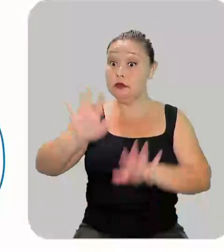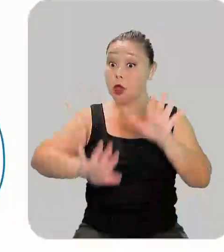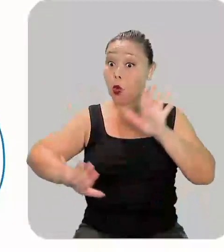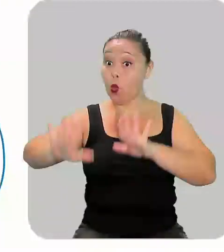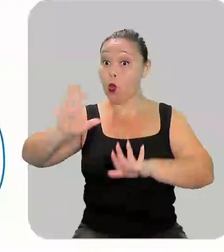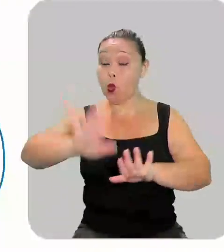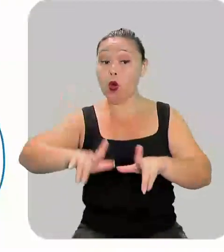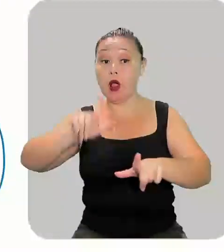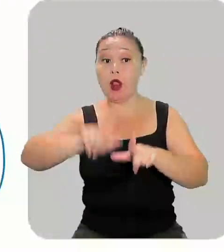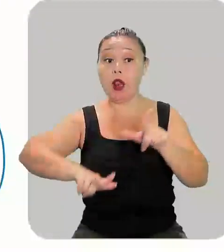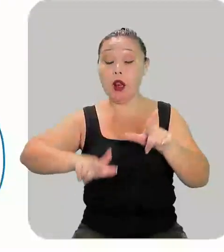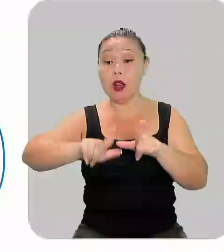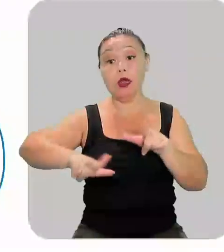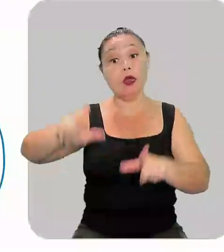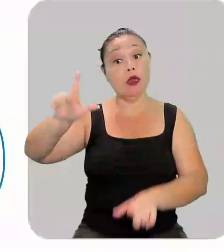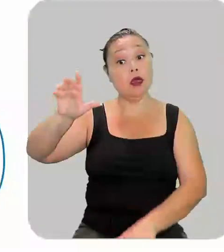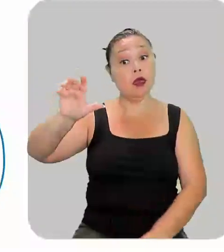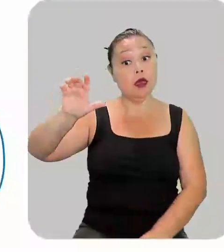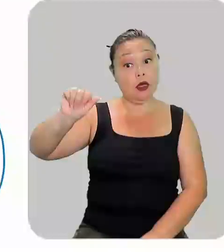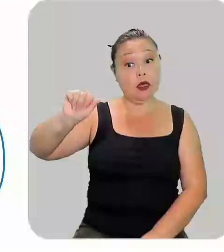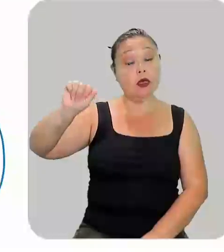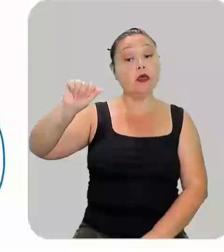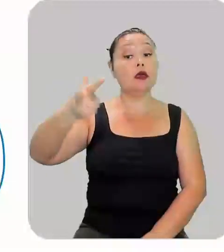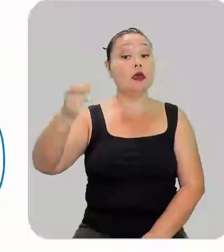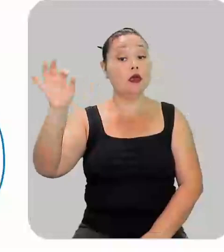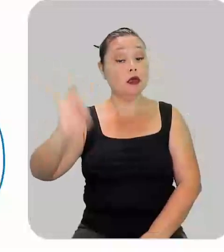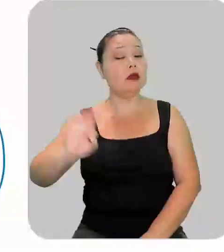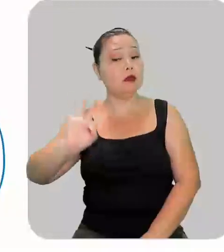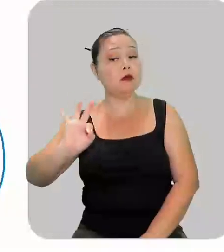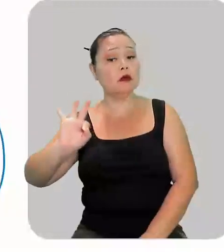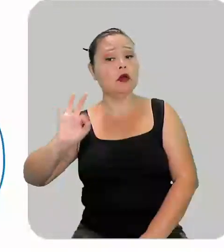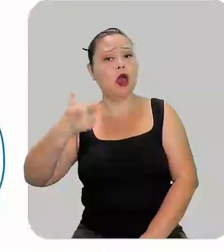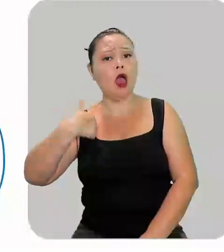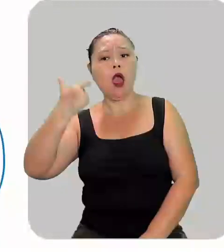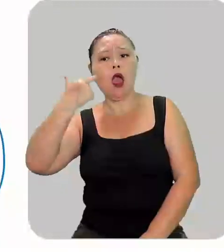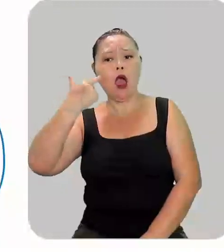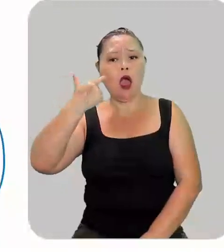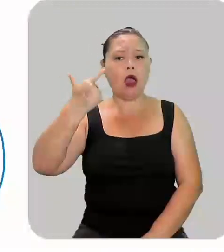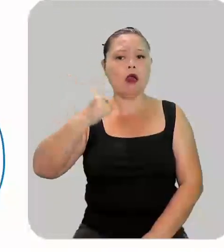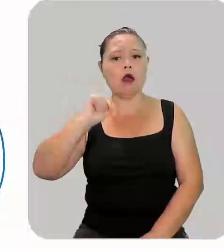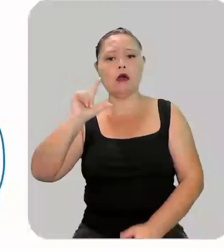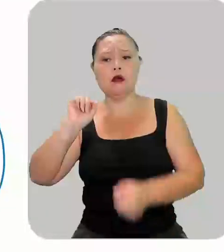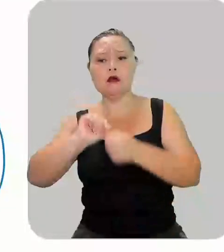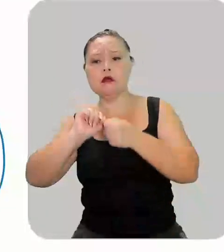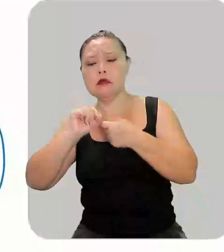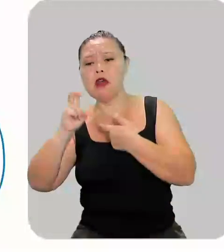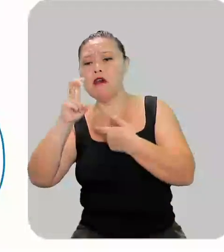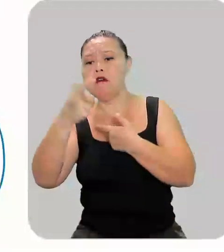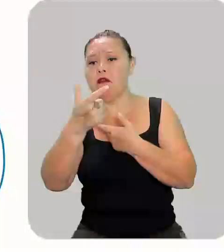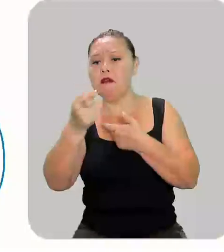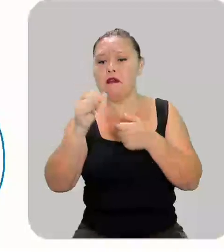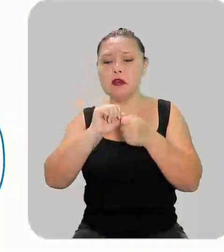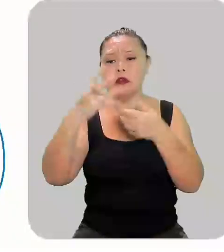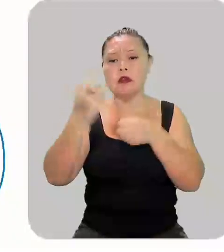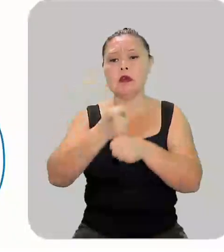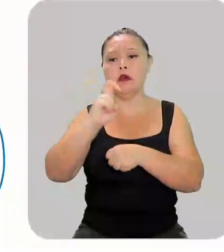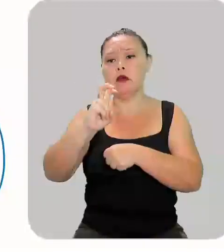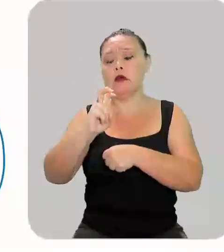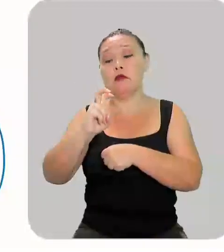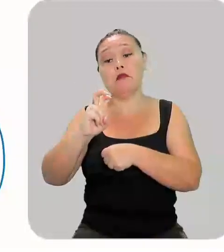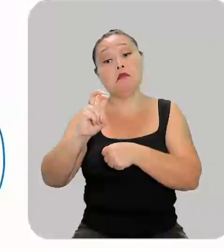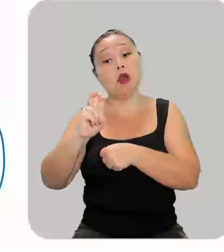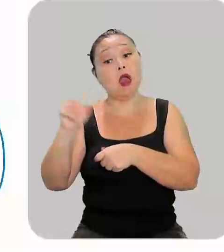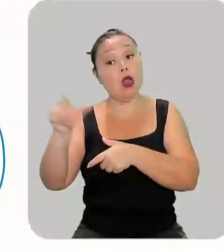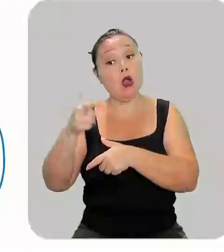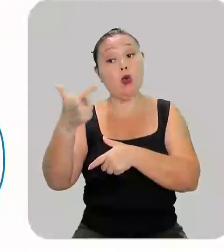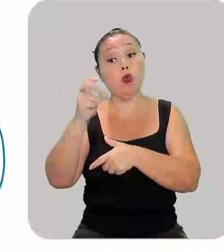cuidado, porque na letra A já tem um 20%, olha lá. Sempre vai ter, né? E aí eu poderia pensar o quê? 20 mais 5 também, né? Porque tem aquele 5 que ele falou lá,